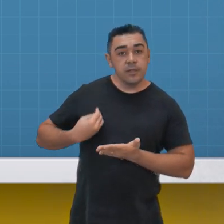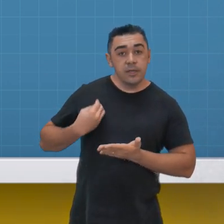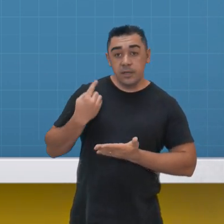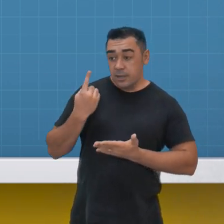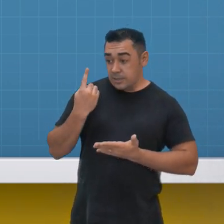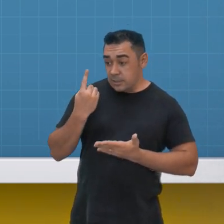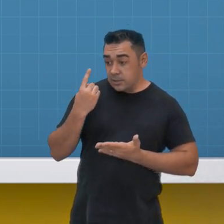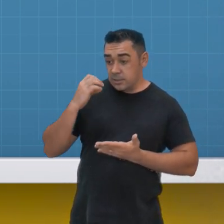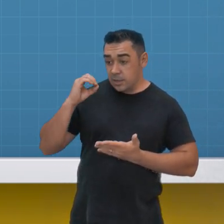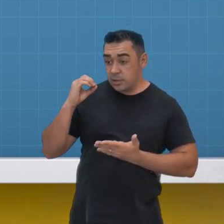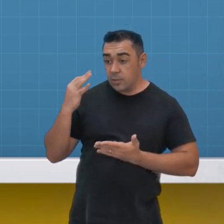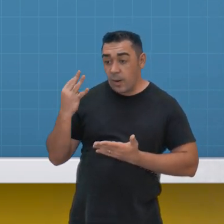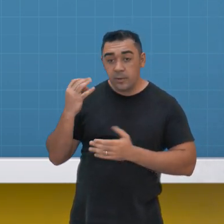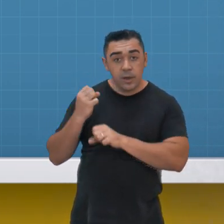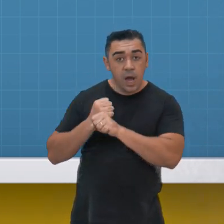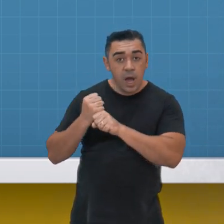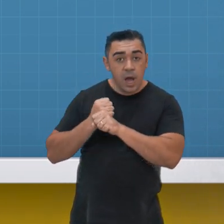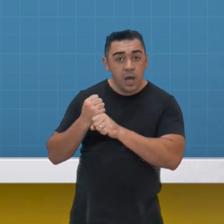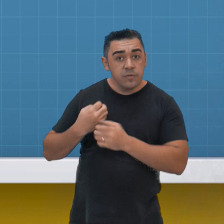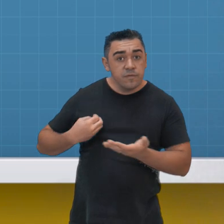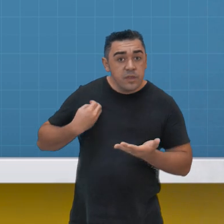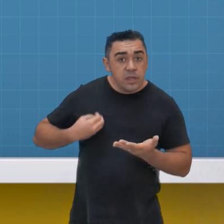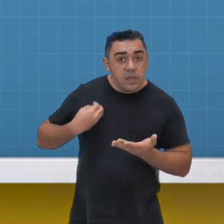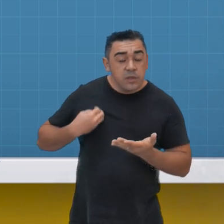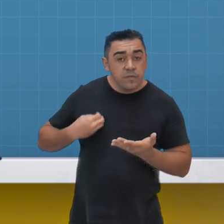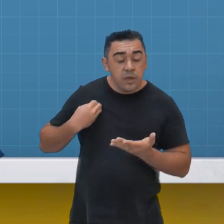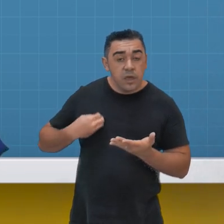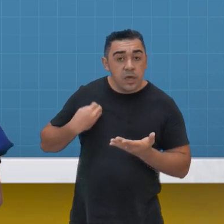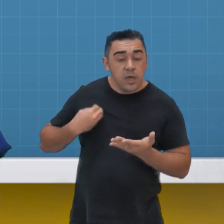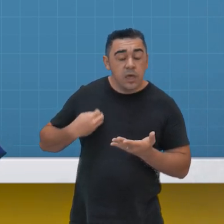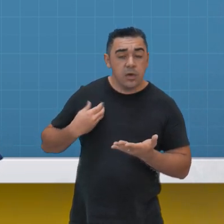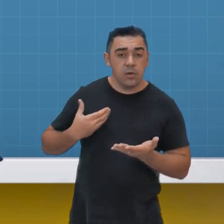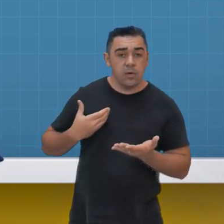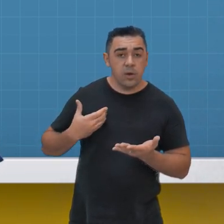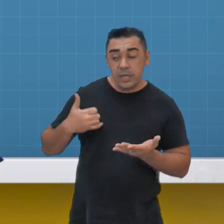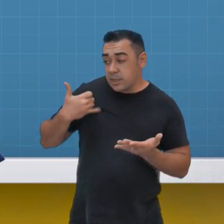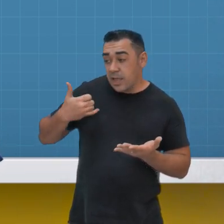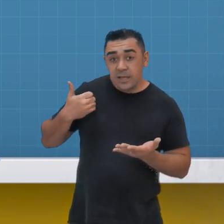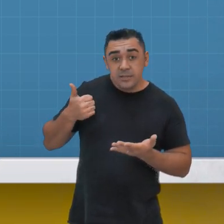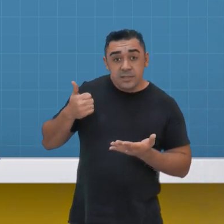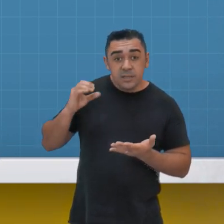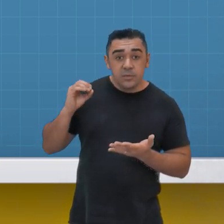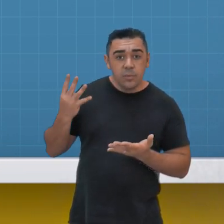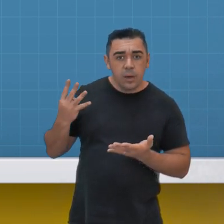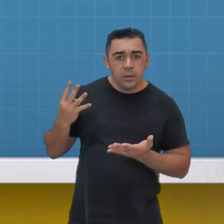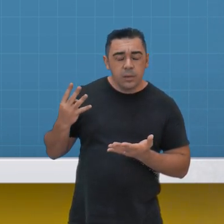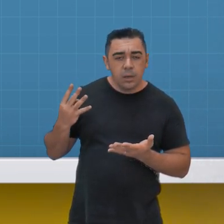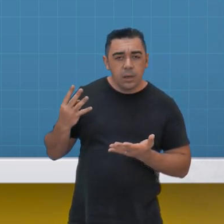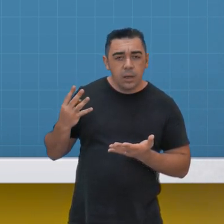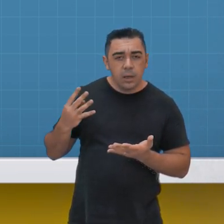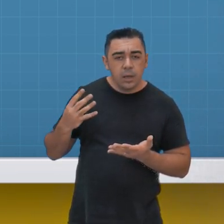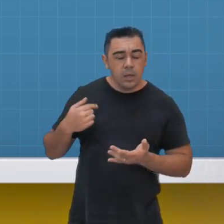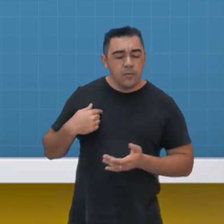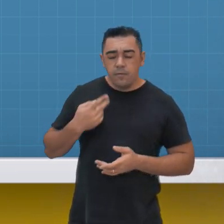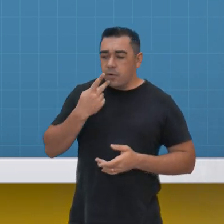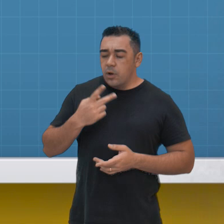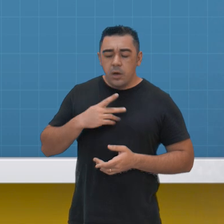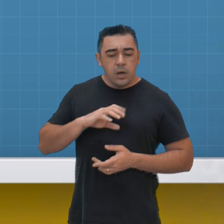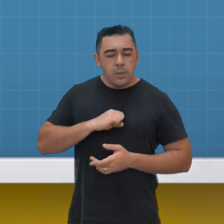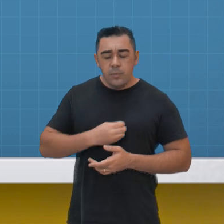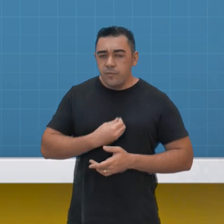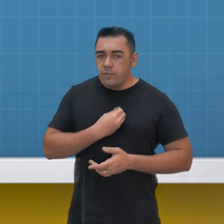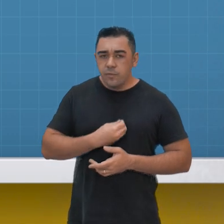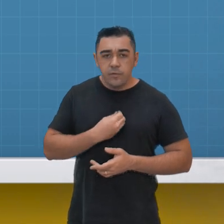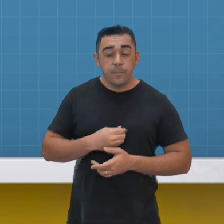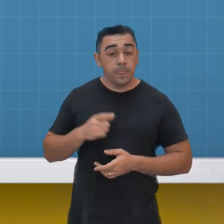com 104 anos estava dizendo, eu amo viver, a vida me ama. E foi o cara que ajudou